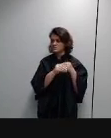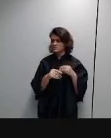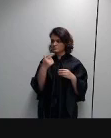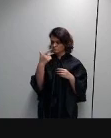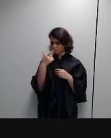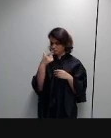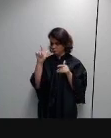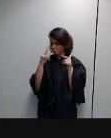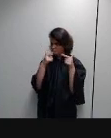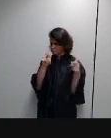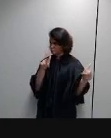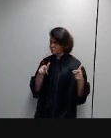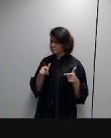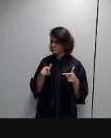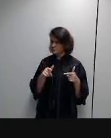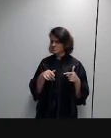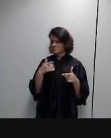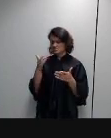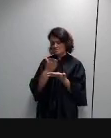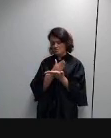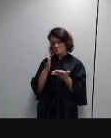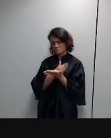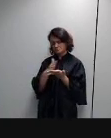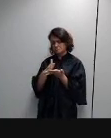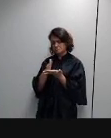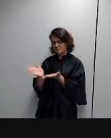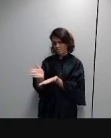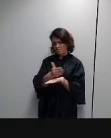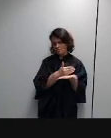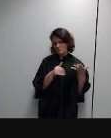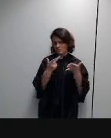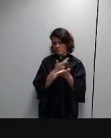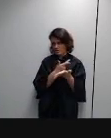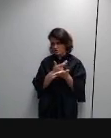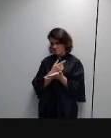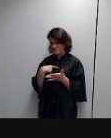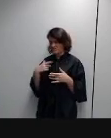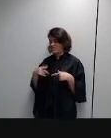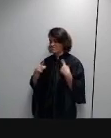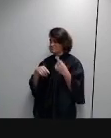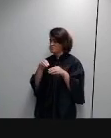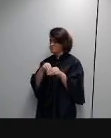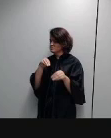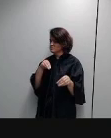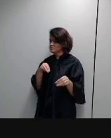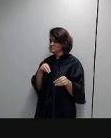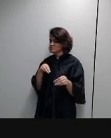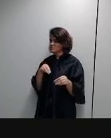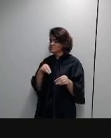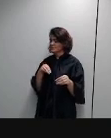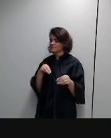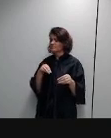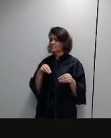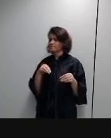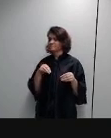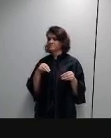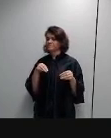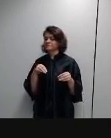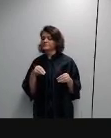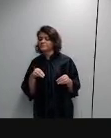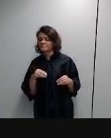sido indevidamente recolhido excluído naturalmente o que estiver atingido pela prescrição